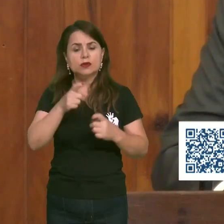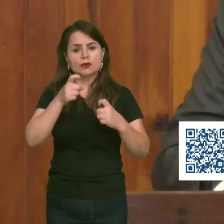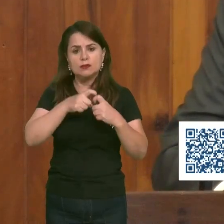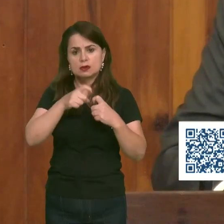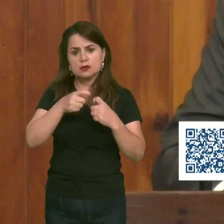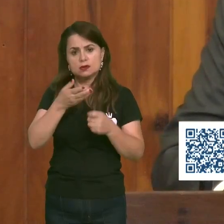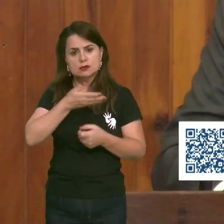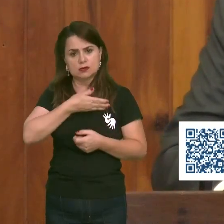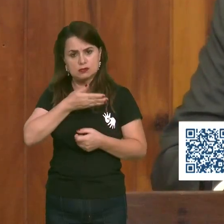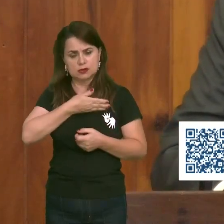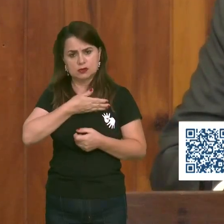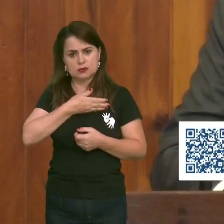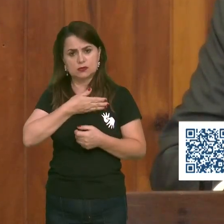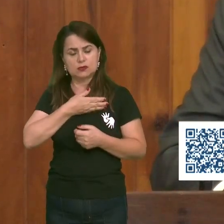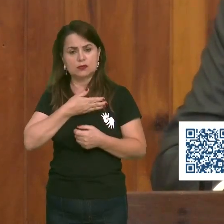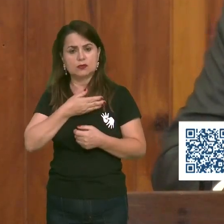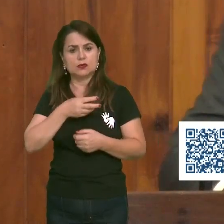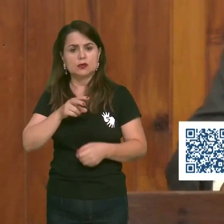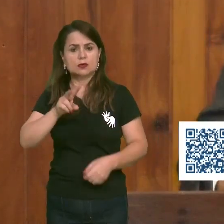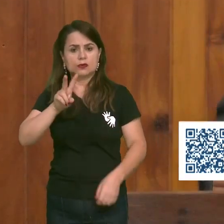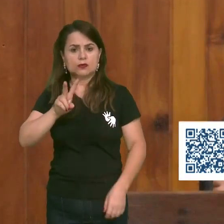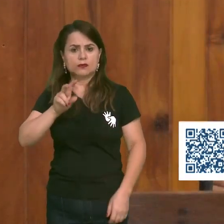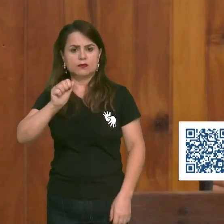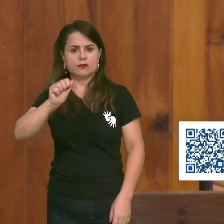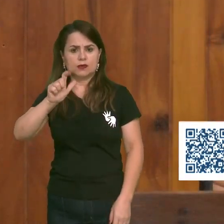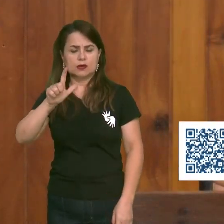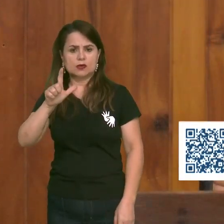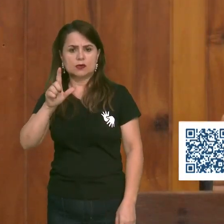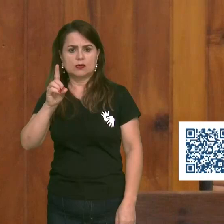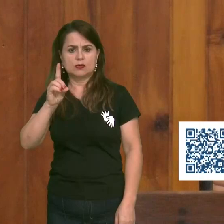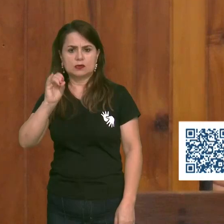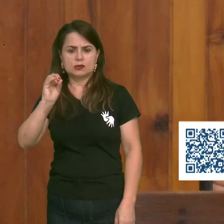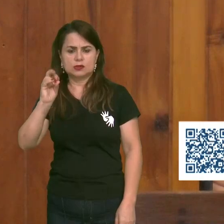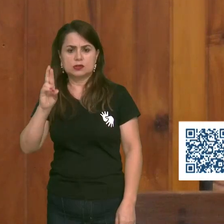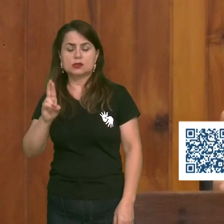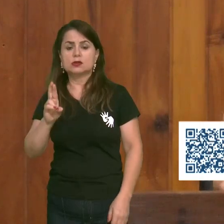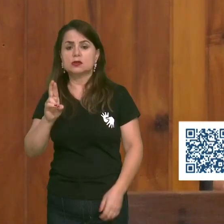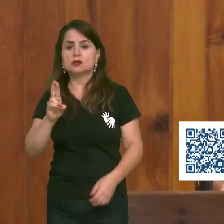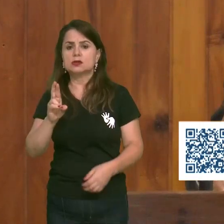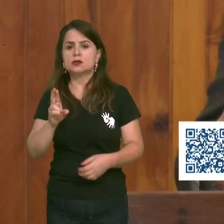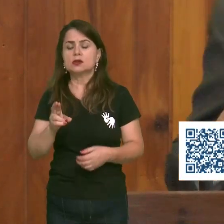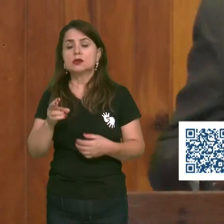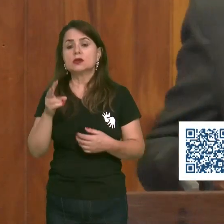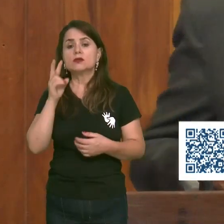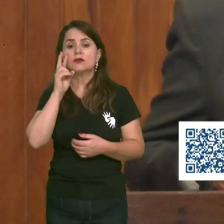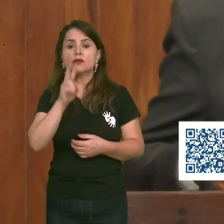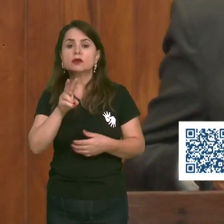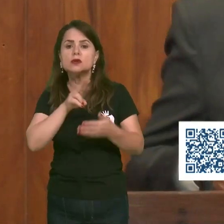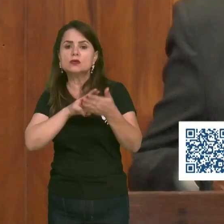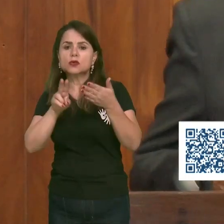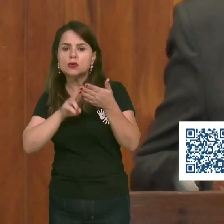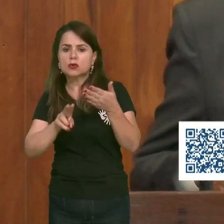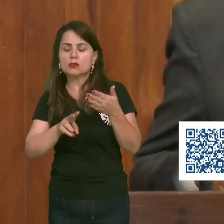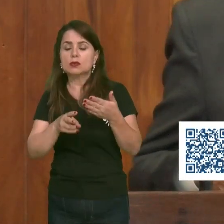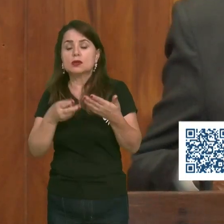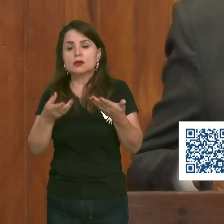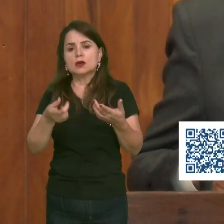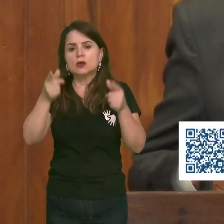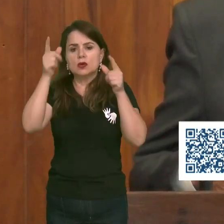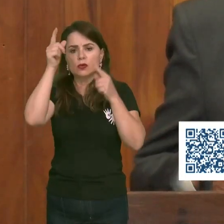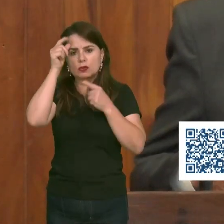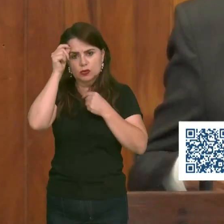amigo de vários vereadores Dr Valdir Marin isso nos tranquilizou um pouco mas eu acho que a gestão